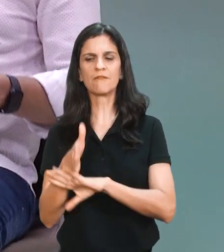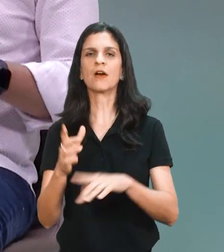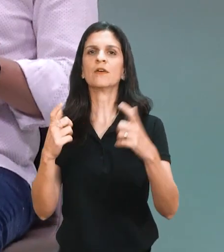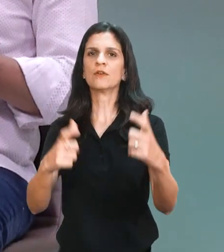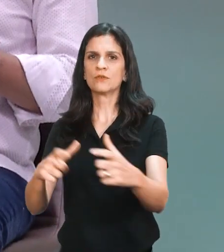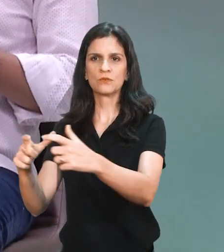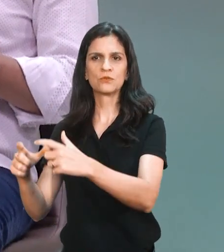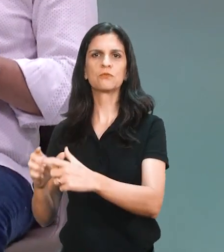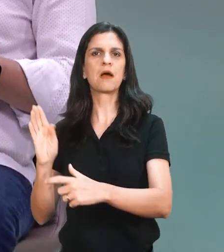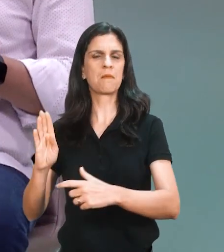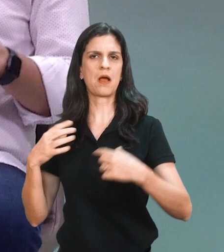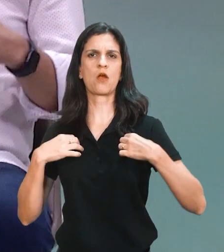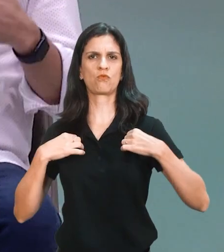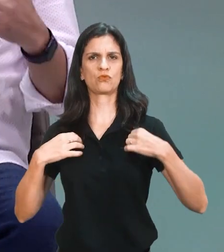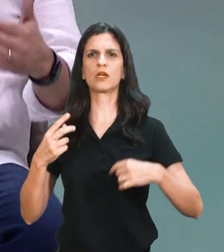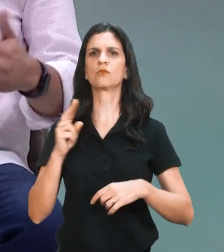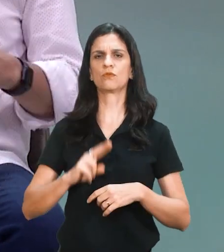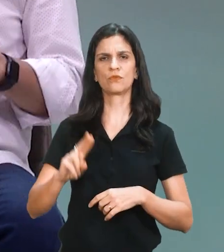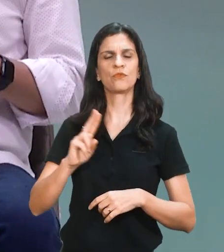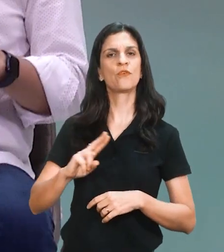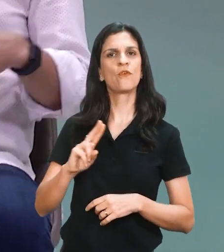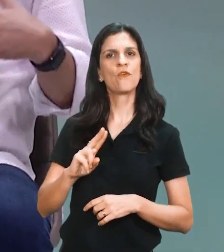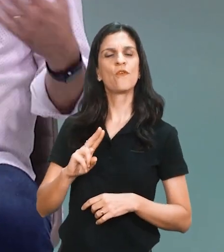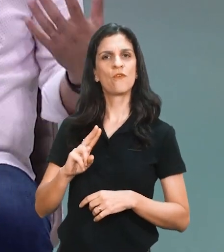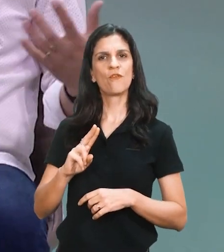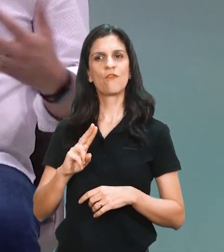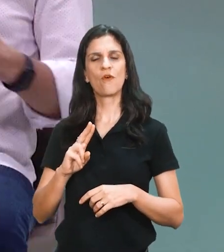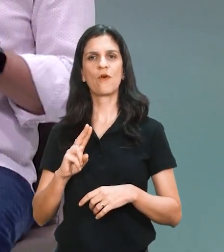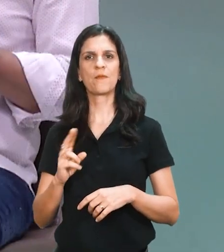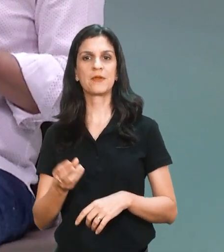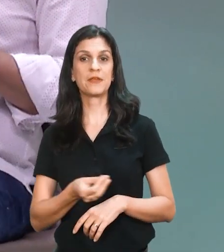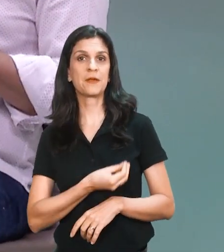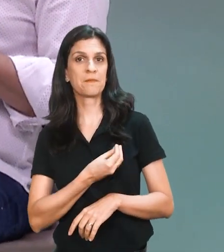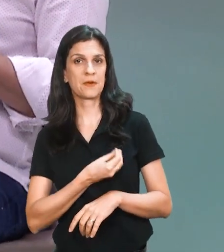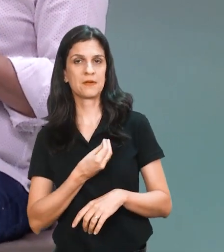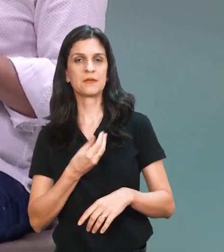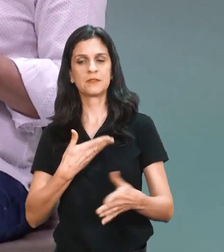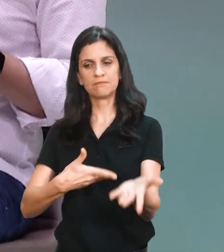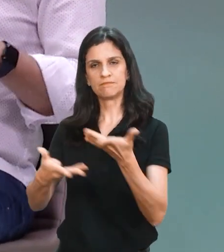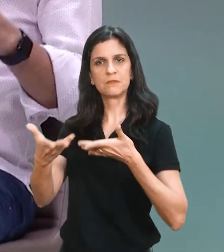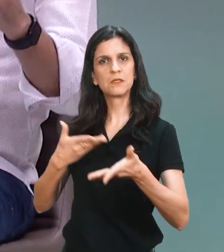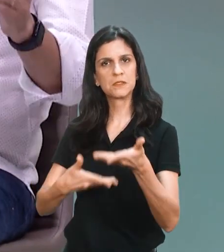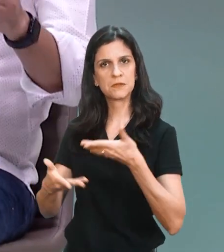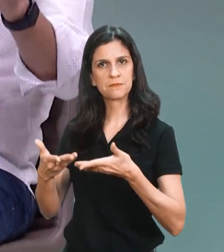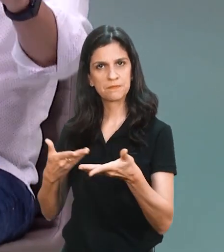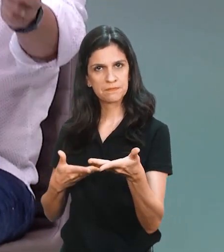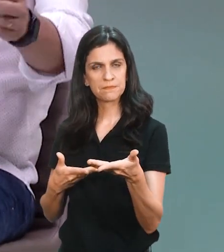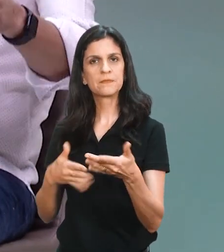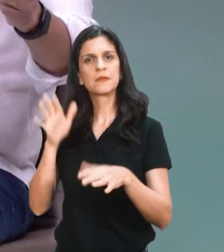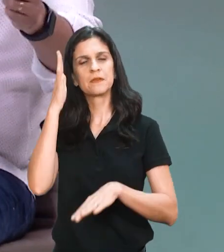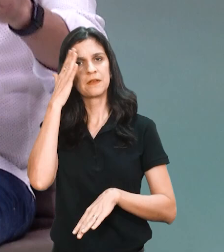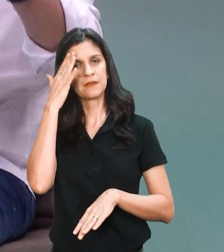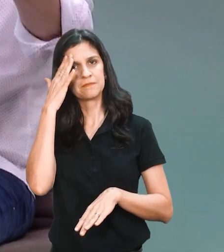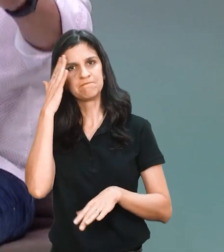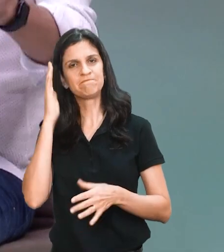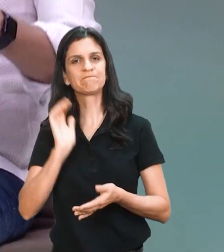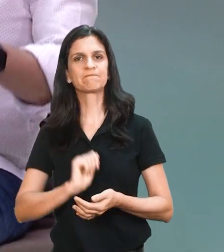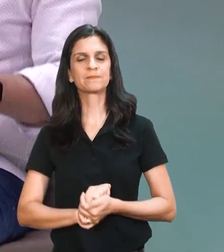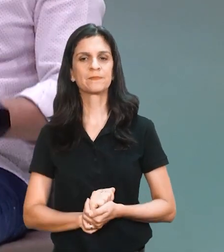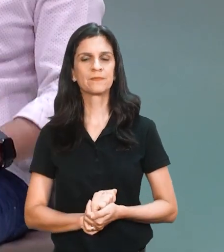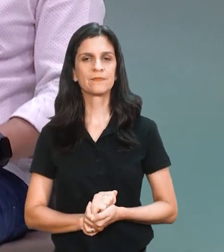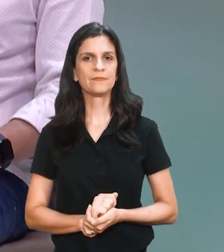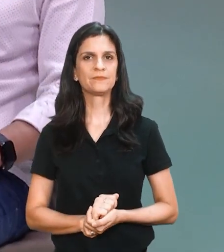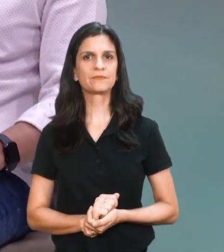eles vão uniformizados, então as pessoas já sabem que faz parte do nosso gabinete, então às vezes ali eles estão andando, as